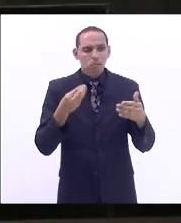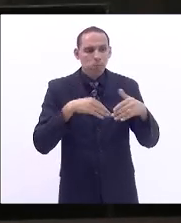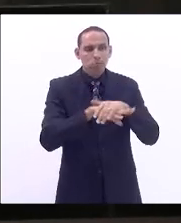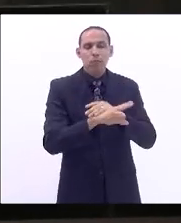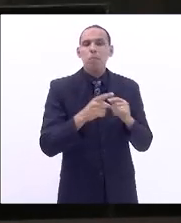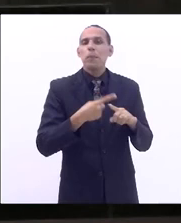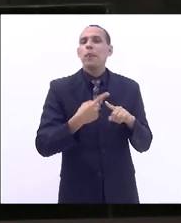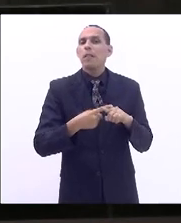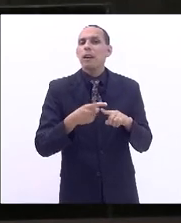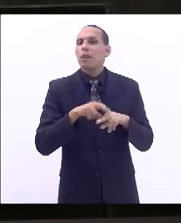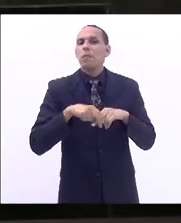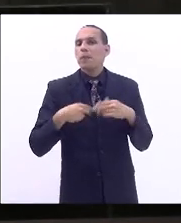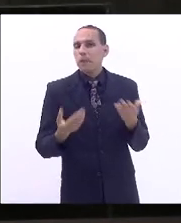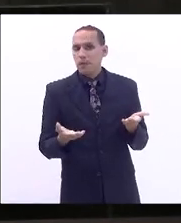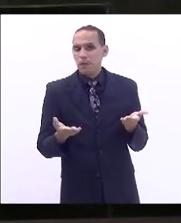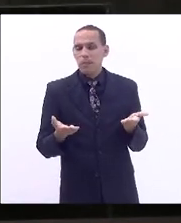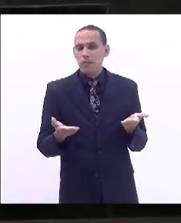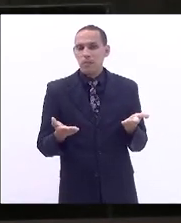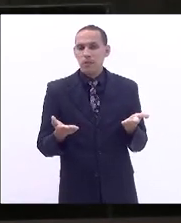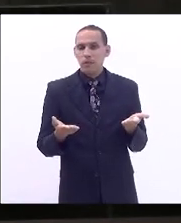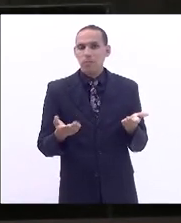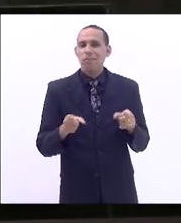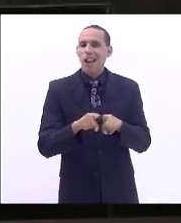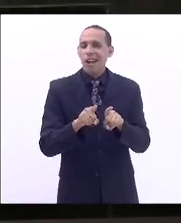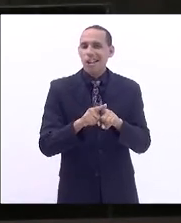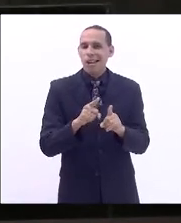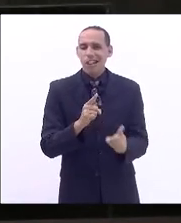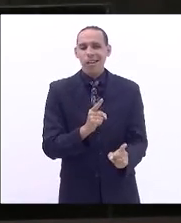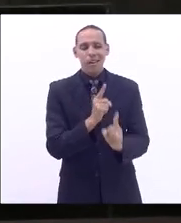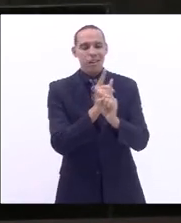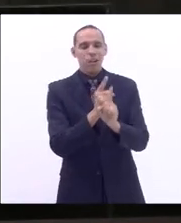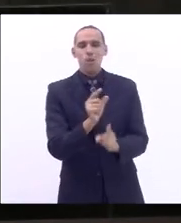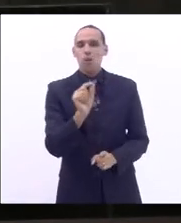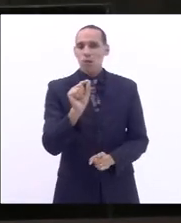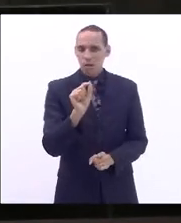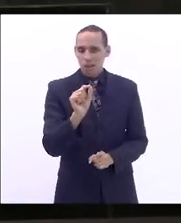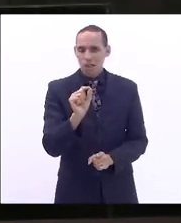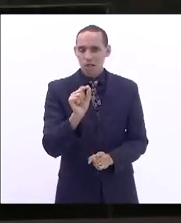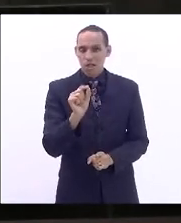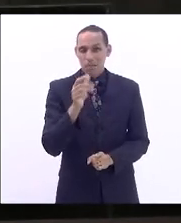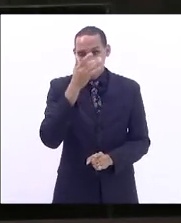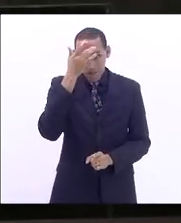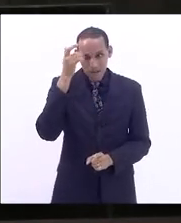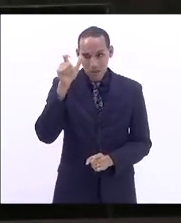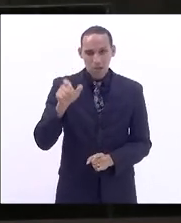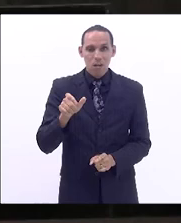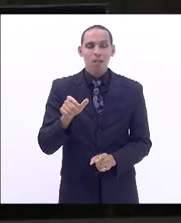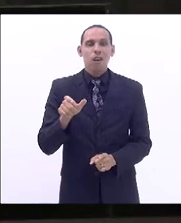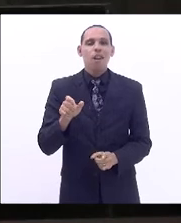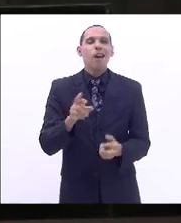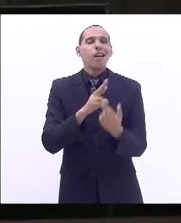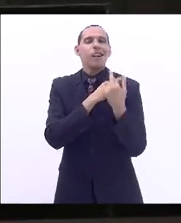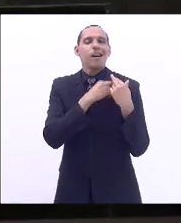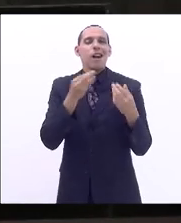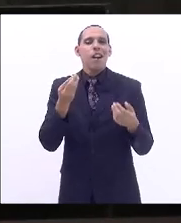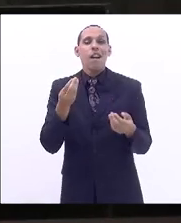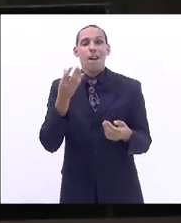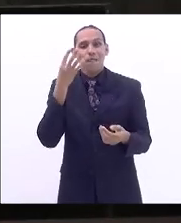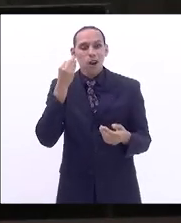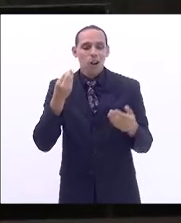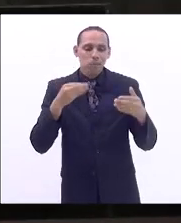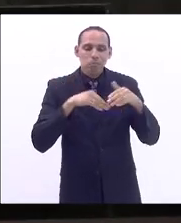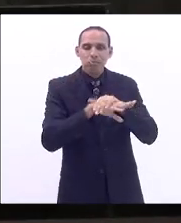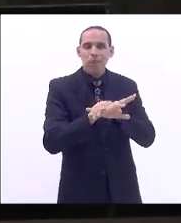foto e a indica EA identificação também de um responsável por incluir essa foto porque não dá